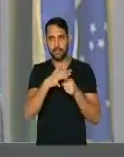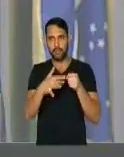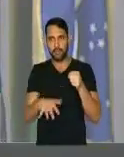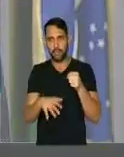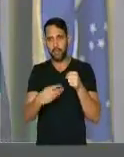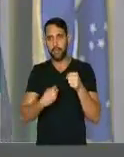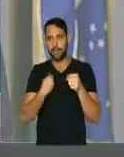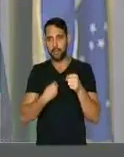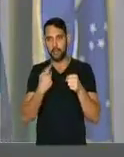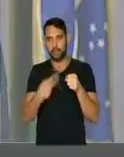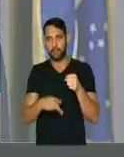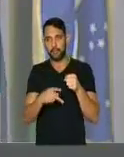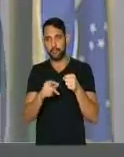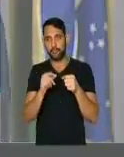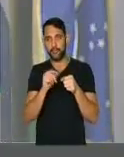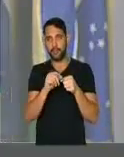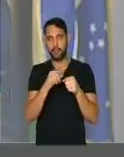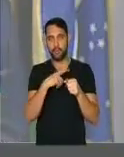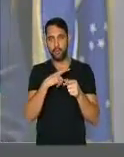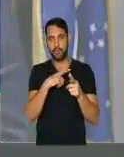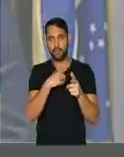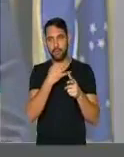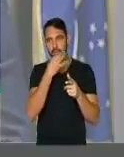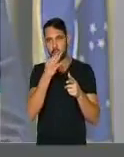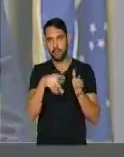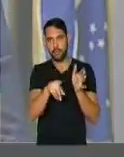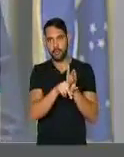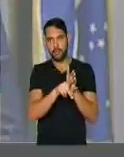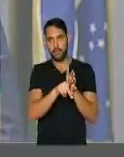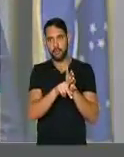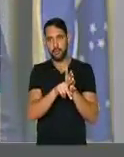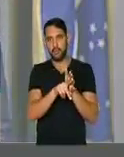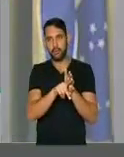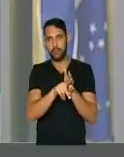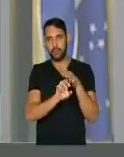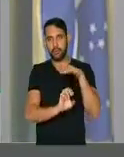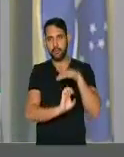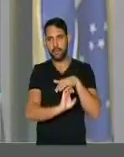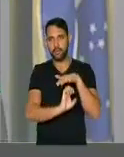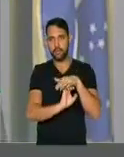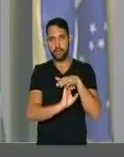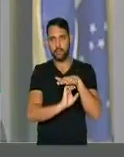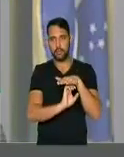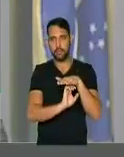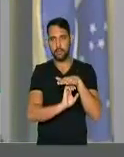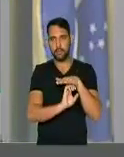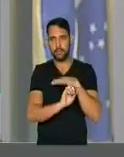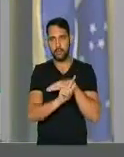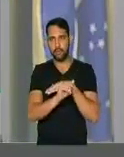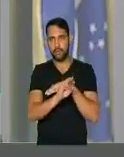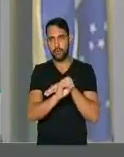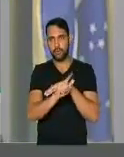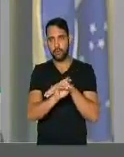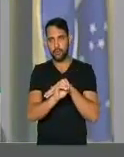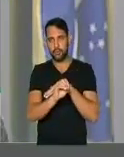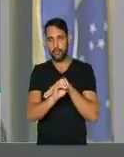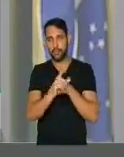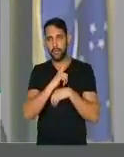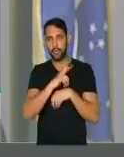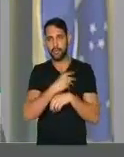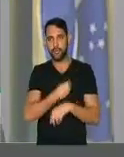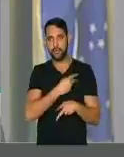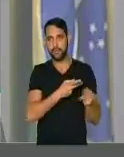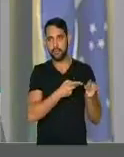Samambaia, por indicação da própria empresa, do Google, que nós